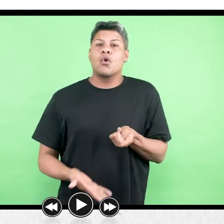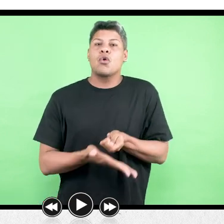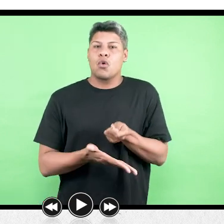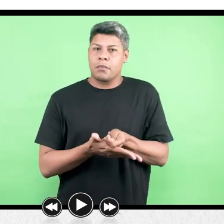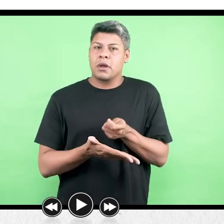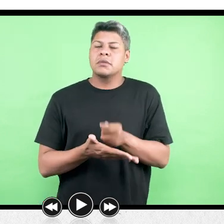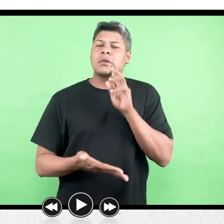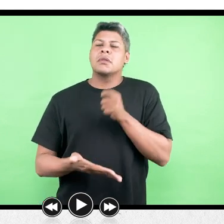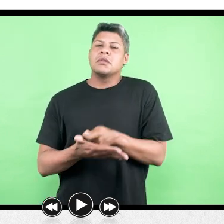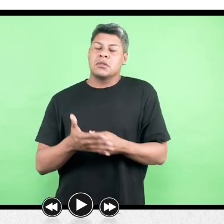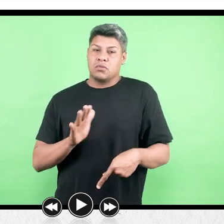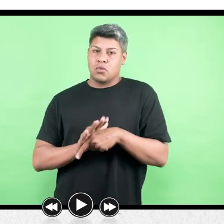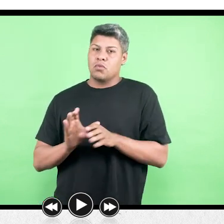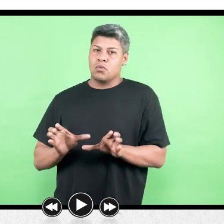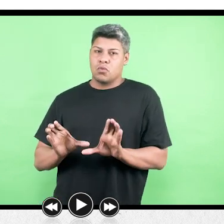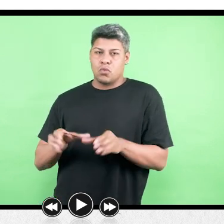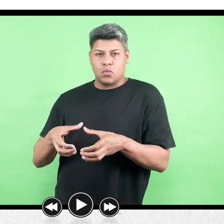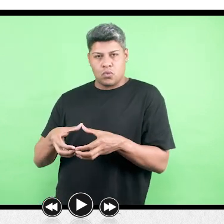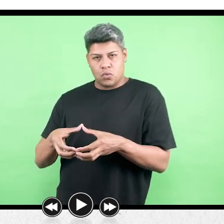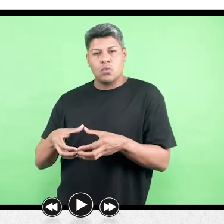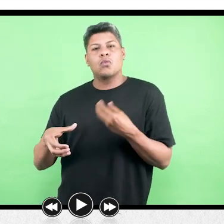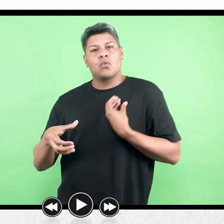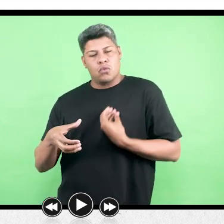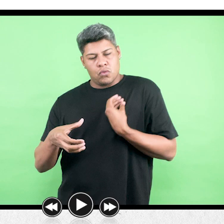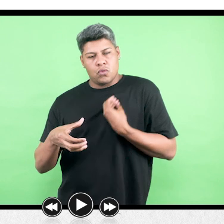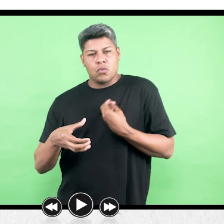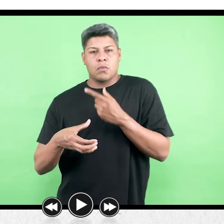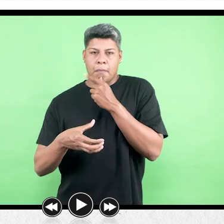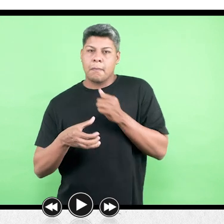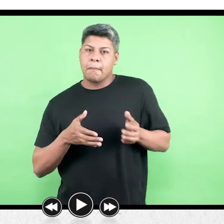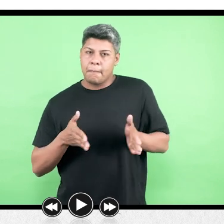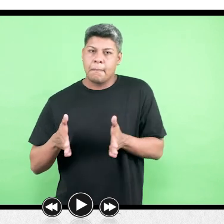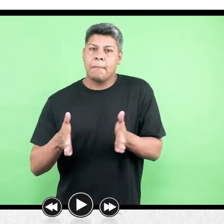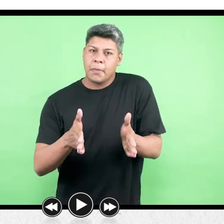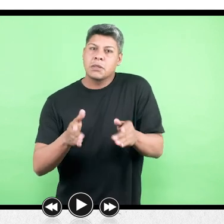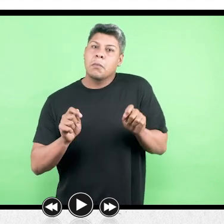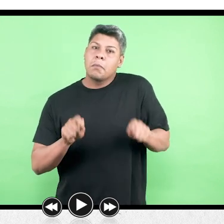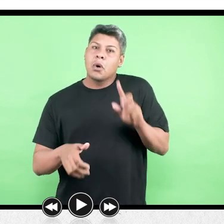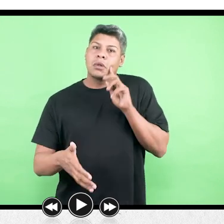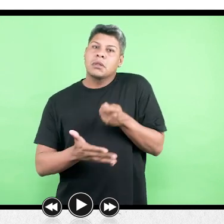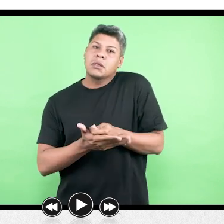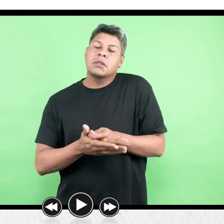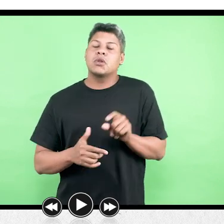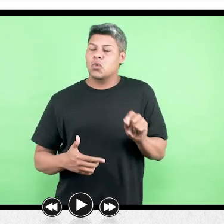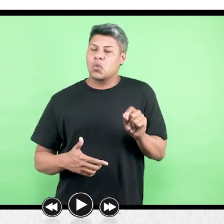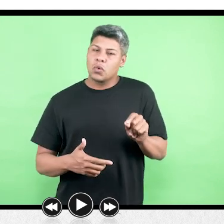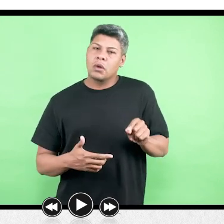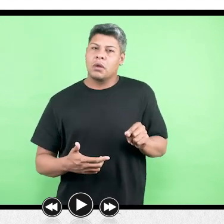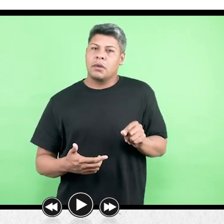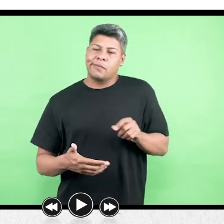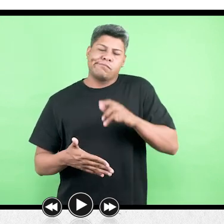é decidido pelos membros do comitê de bacia hidrográfica, que pode também decidir não precisa ter